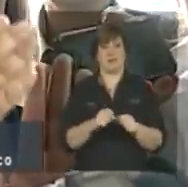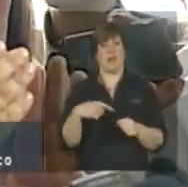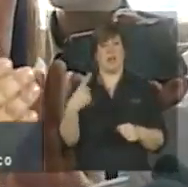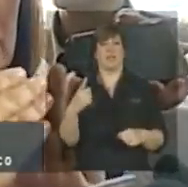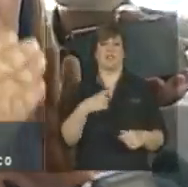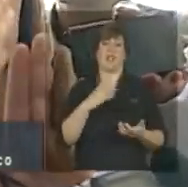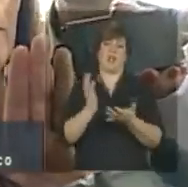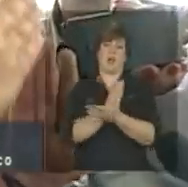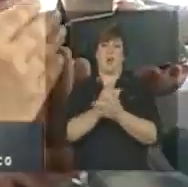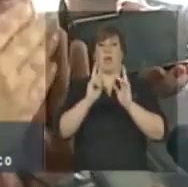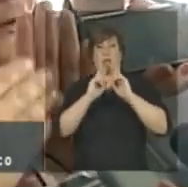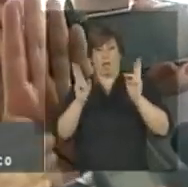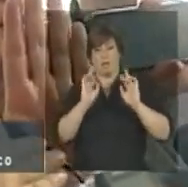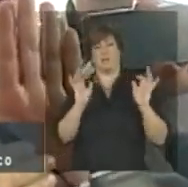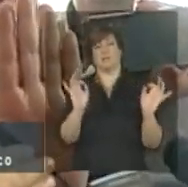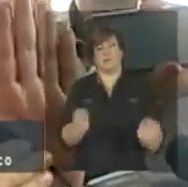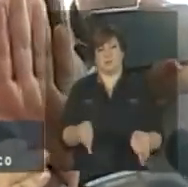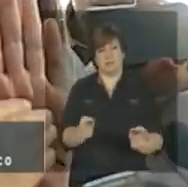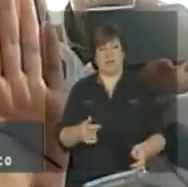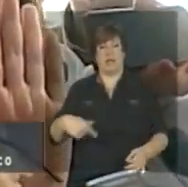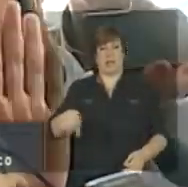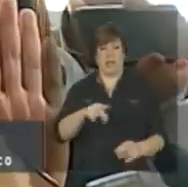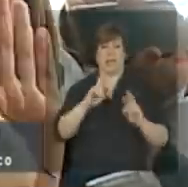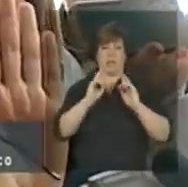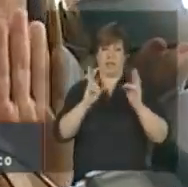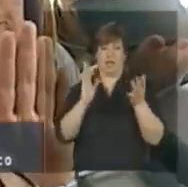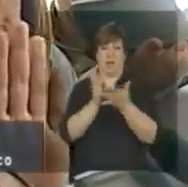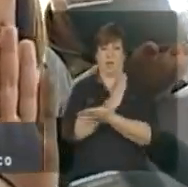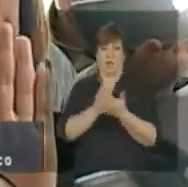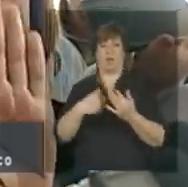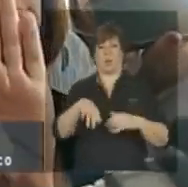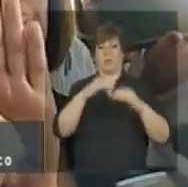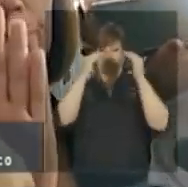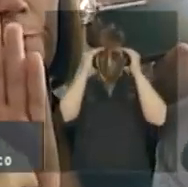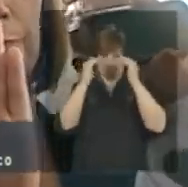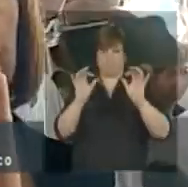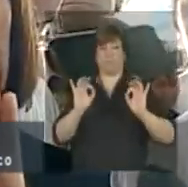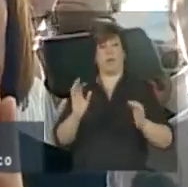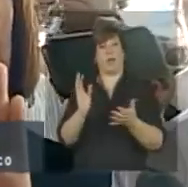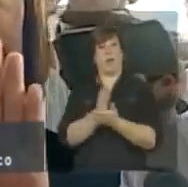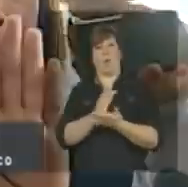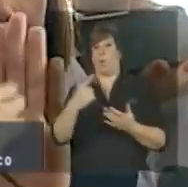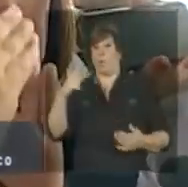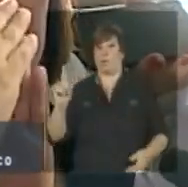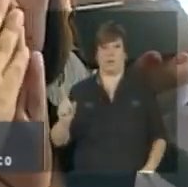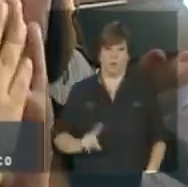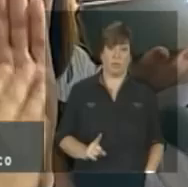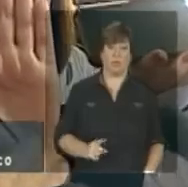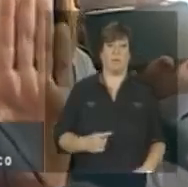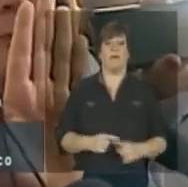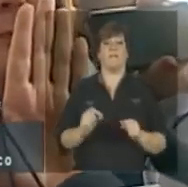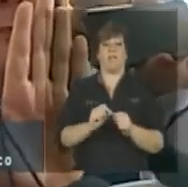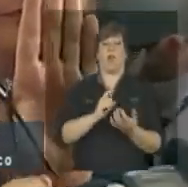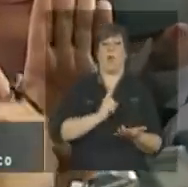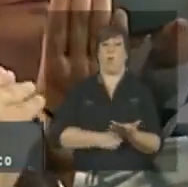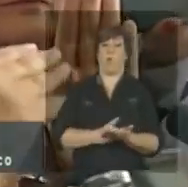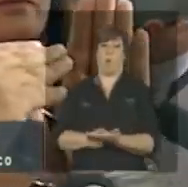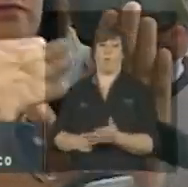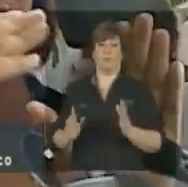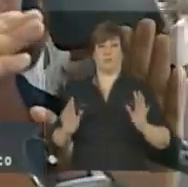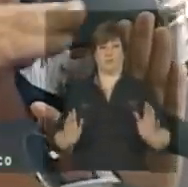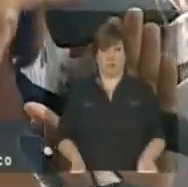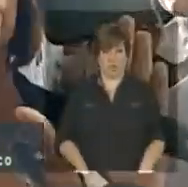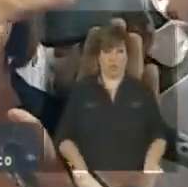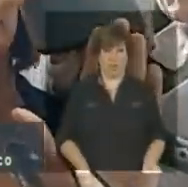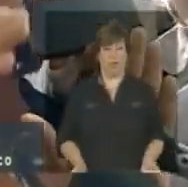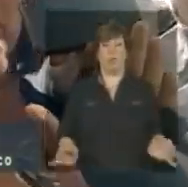algumas reclamações, essas reclamações, algumas delas nós acatamos, outras não, foram feitos acordos, né?